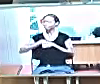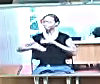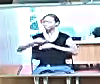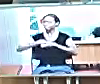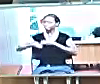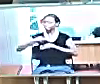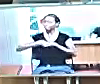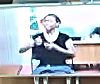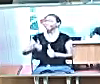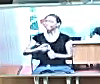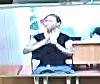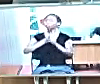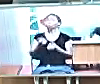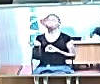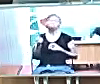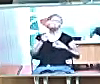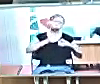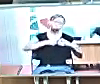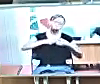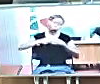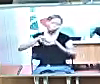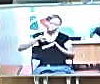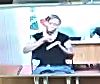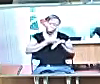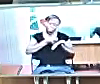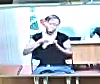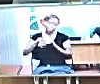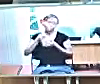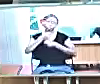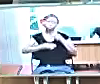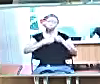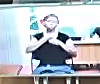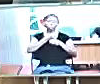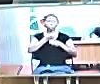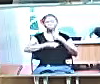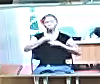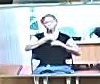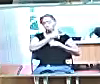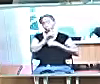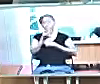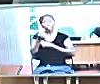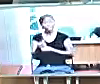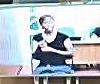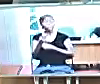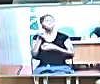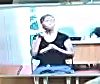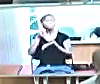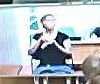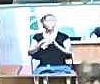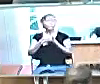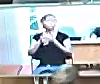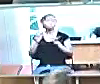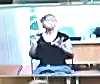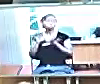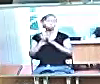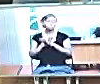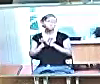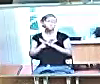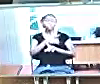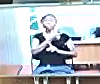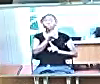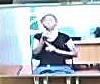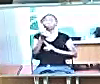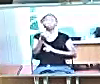gradativamente voltando a ser paga em 2017 ela passa já o final do ano já passou a ser pago integralmente em 2008 nós já estamos